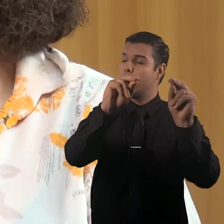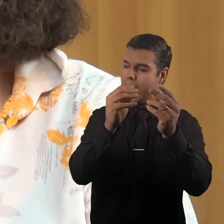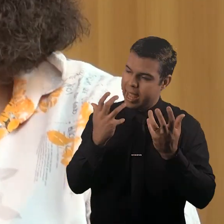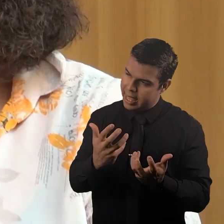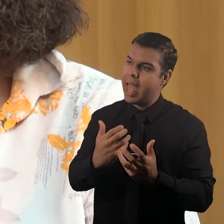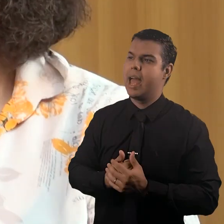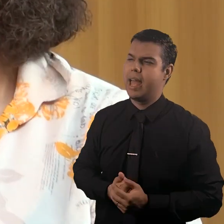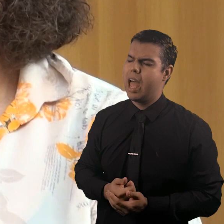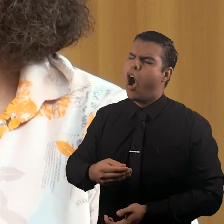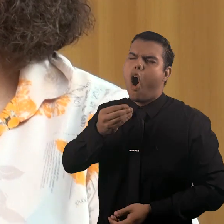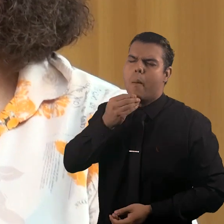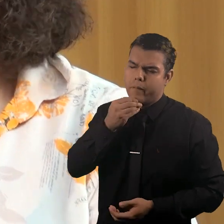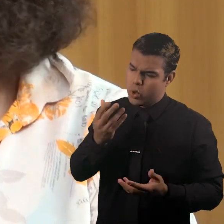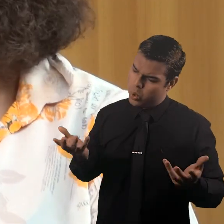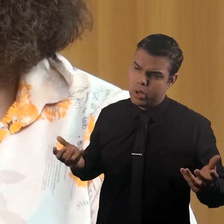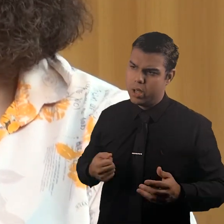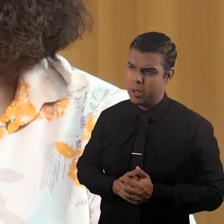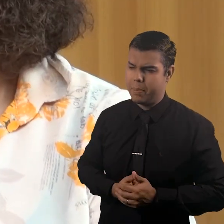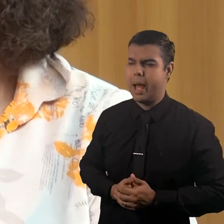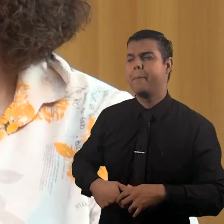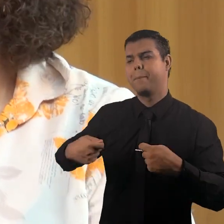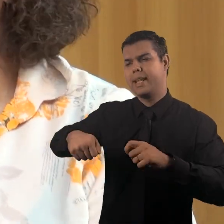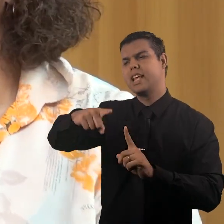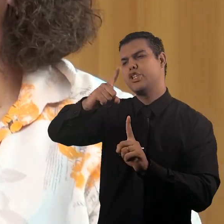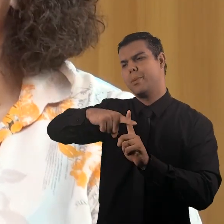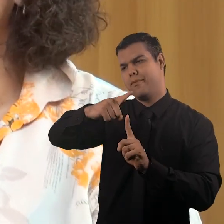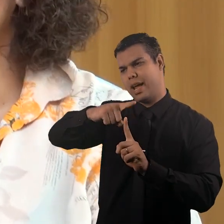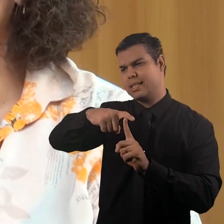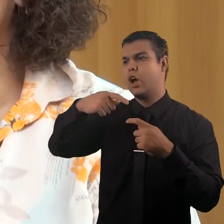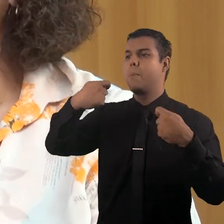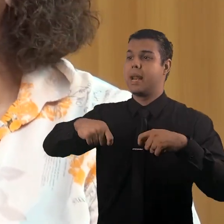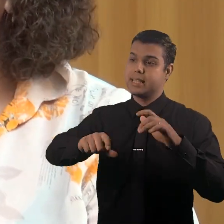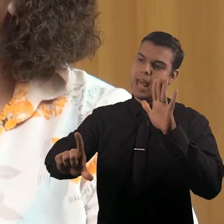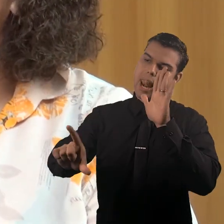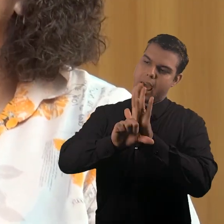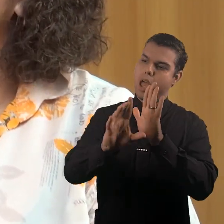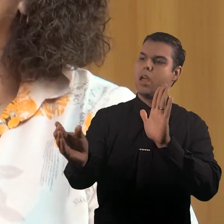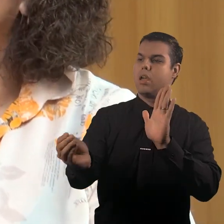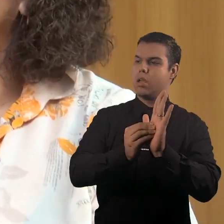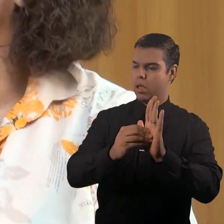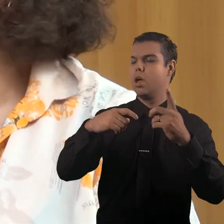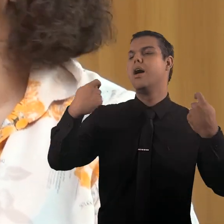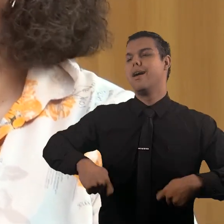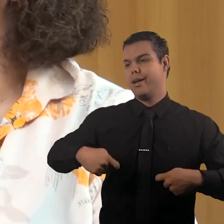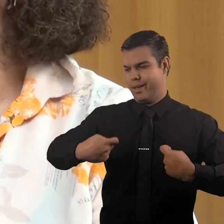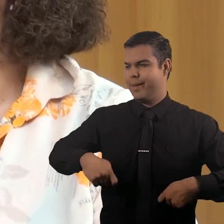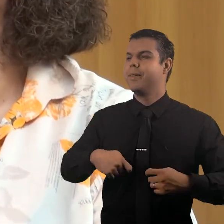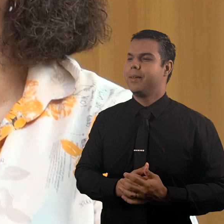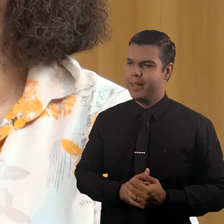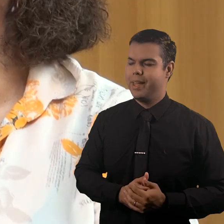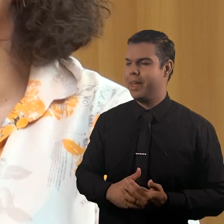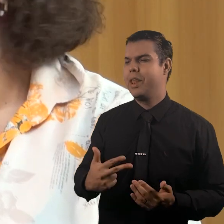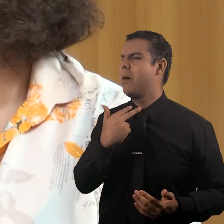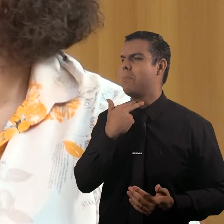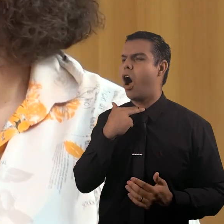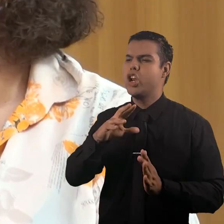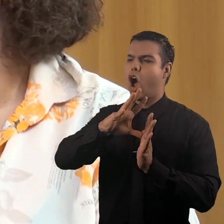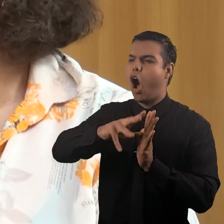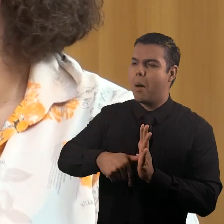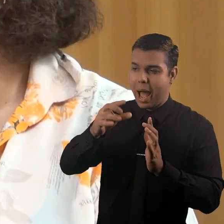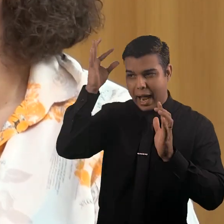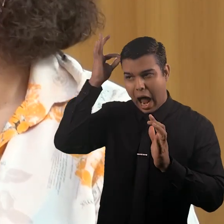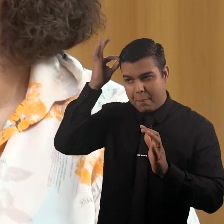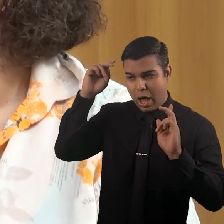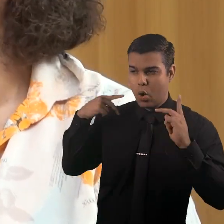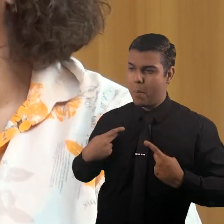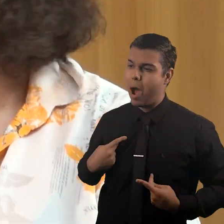tão... Mas que precisa ter a tipificação e precisa estar escrito no nosso, na nossa legislação. Não pode roubar